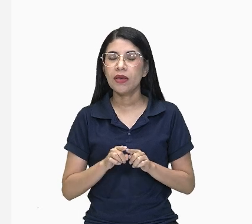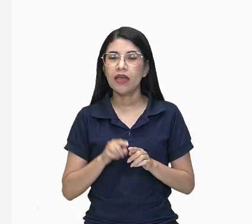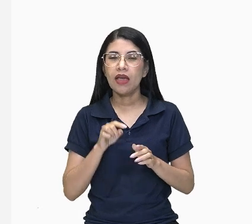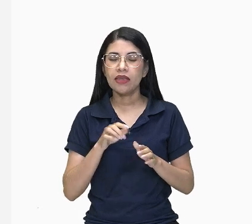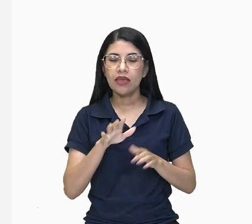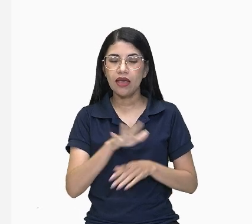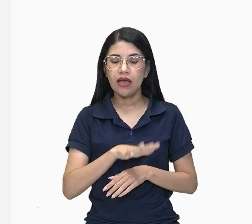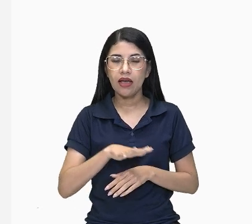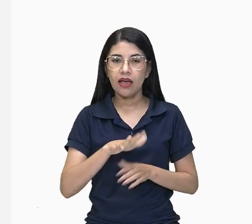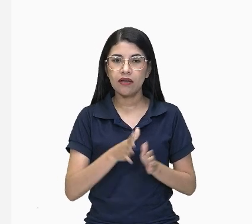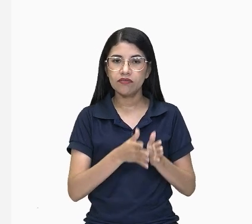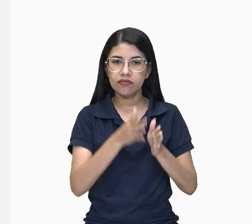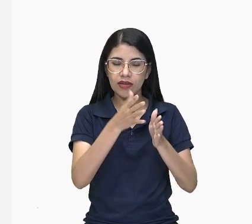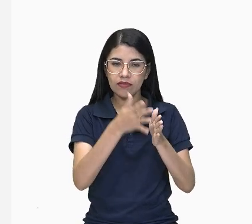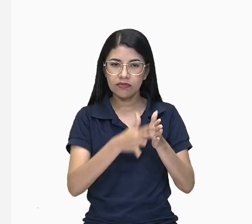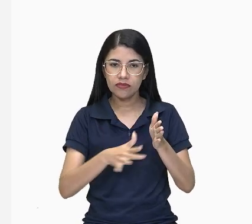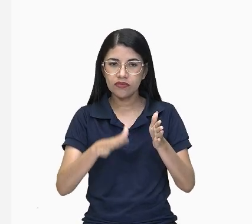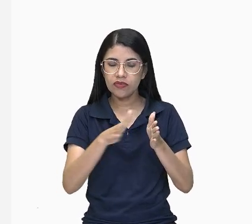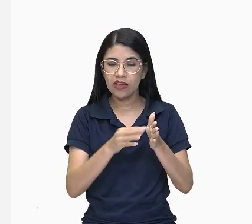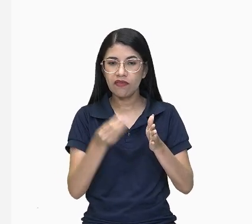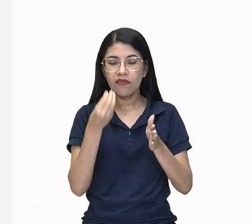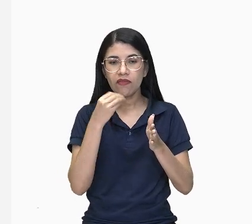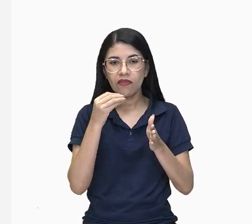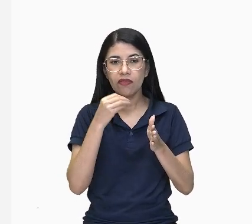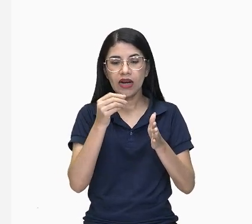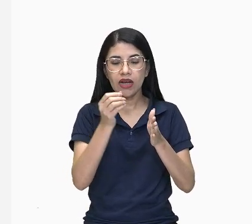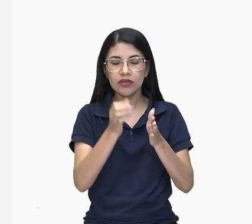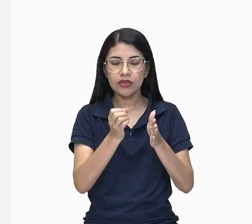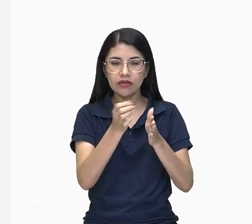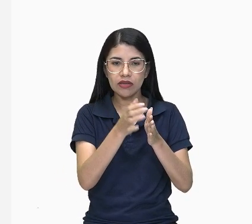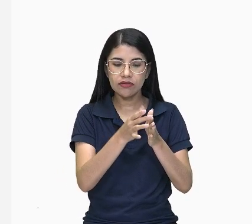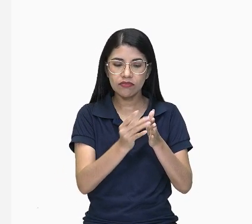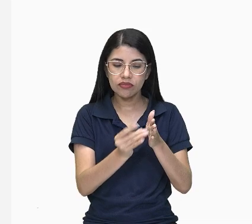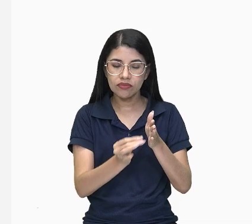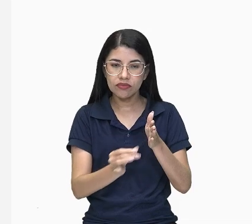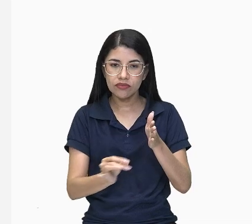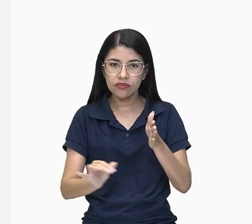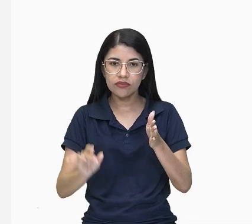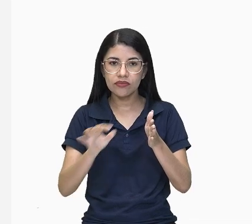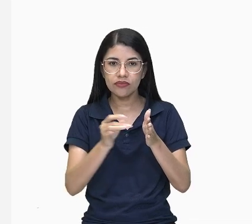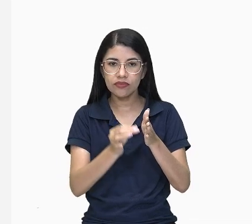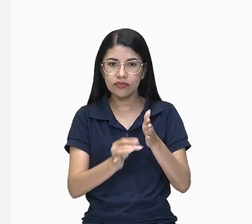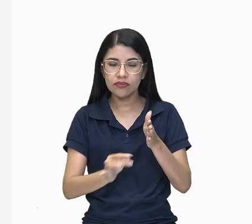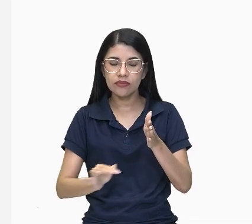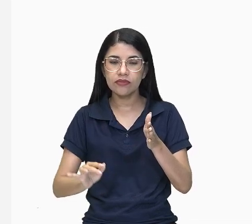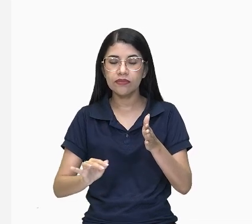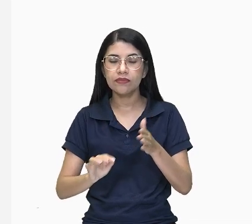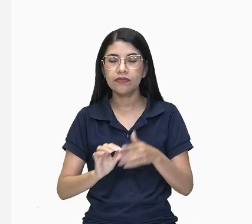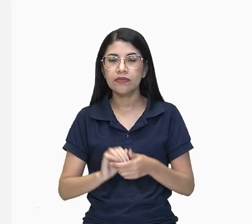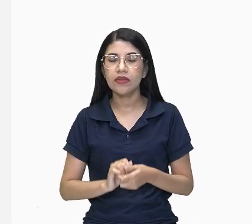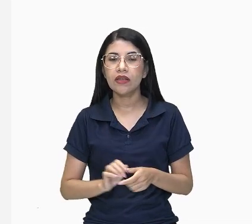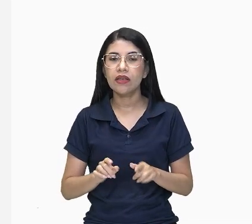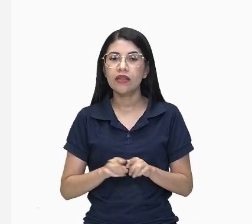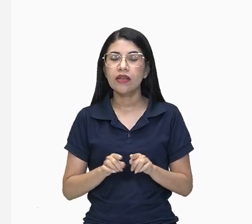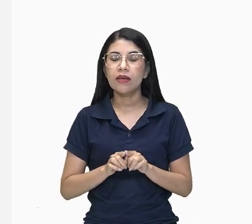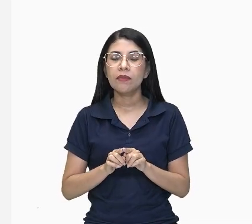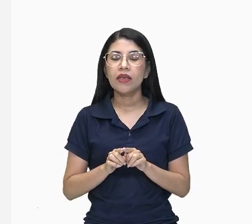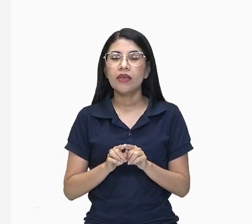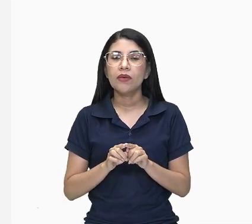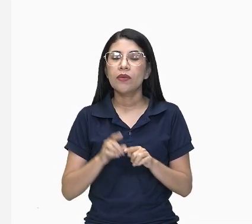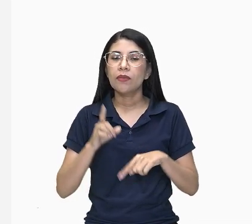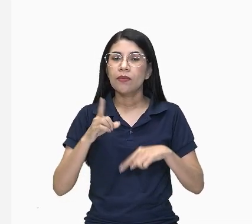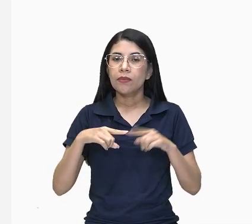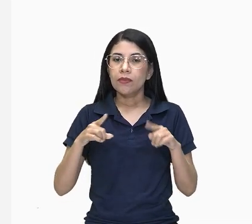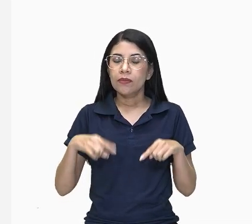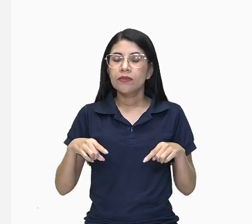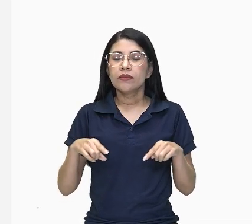esse pacote sedimentar, fragilizando a margem desses rios. A composição do material